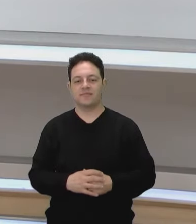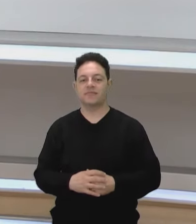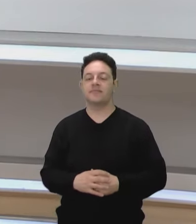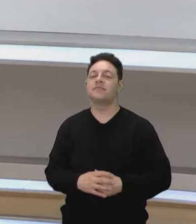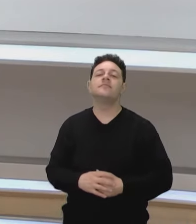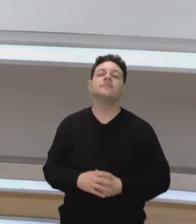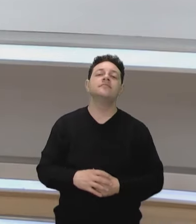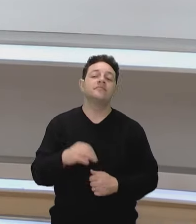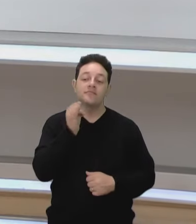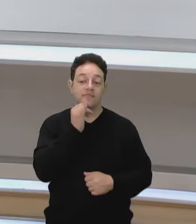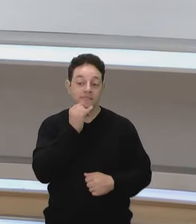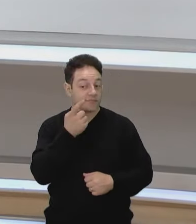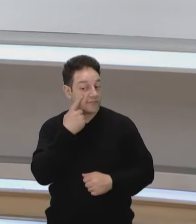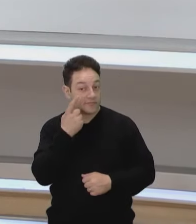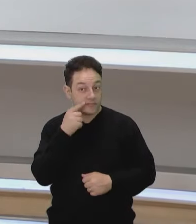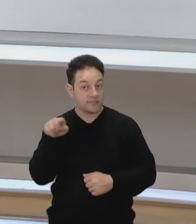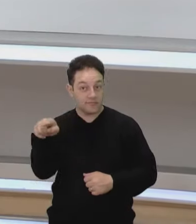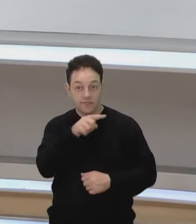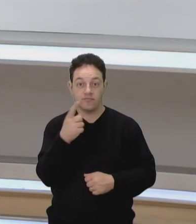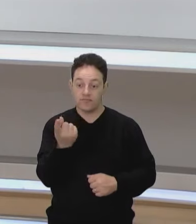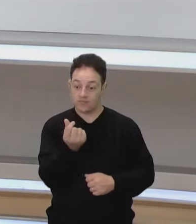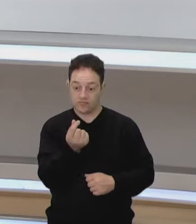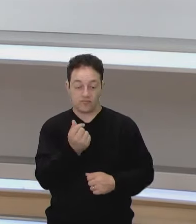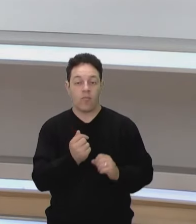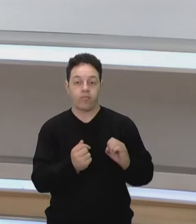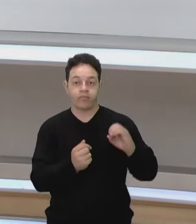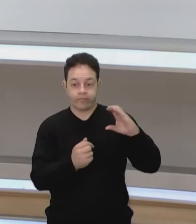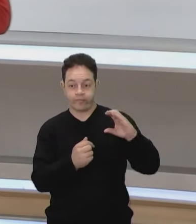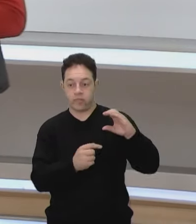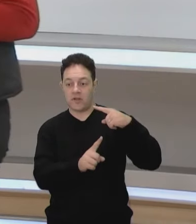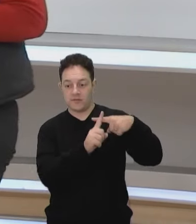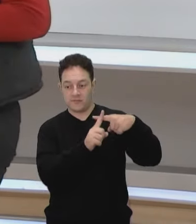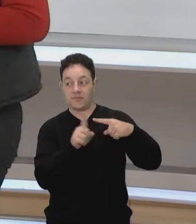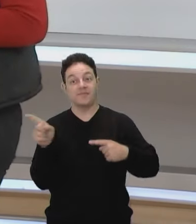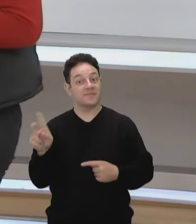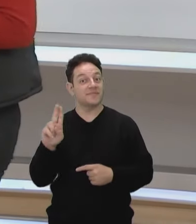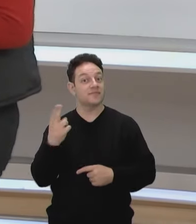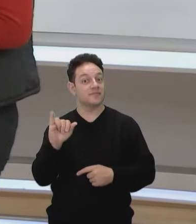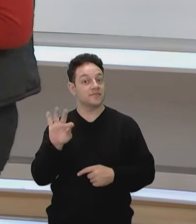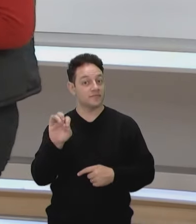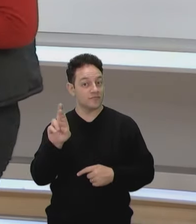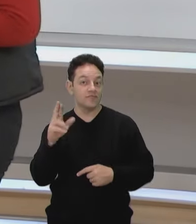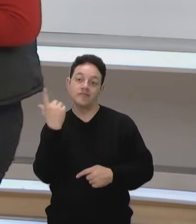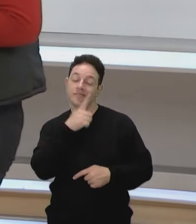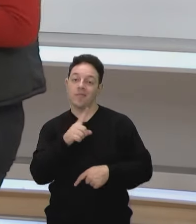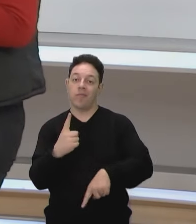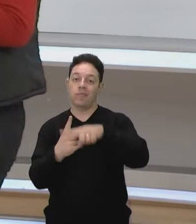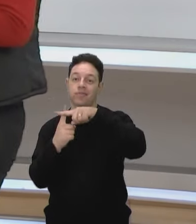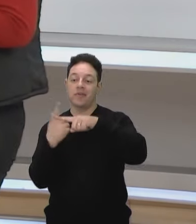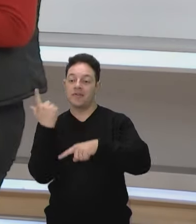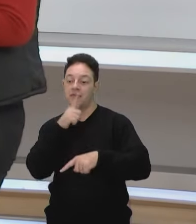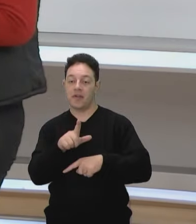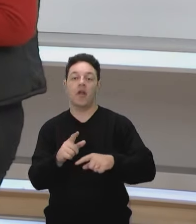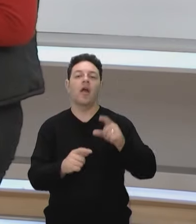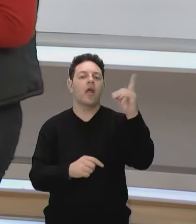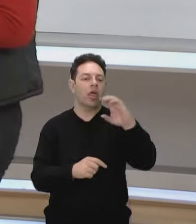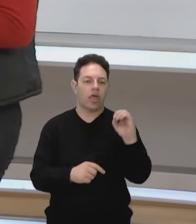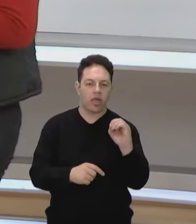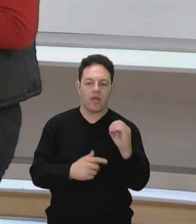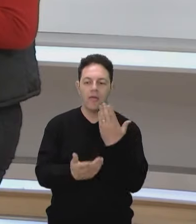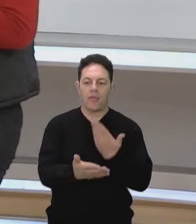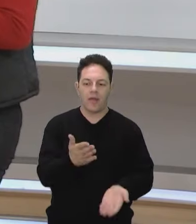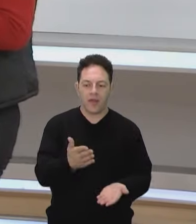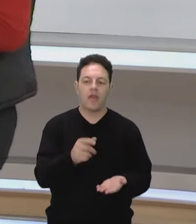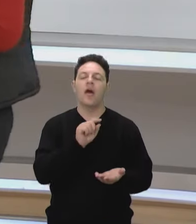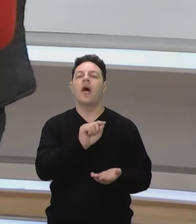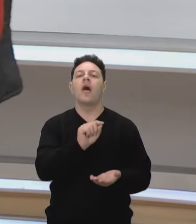Questione quem ficou com saldo positivo. Então, no caso aí, o Heitor ficou com saldo positivo. Quem zerou e se alguém